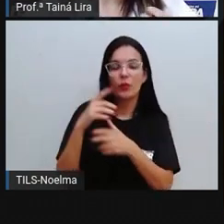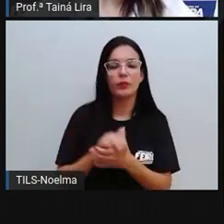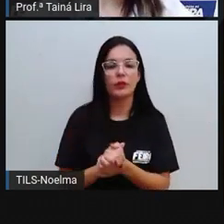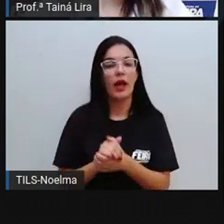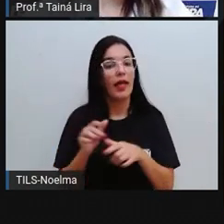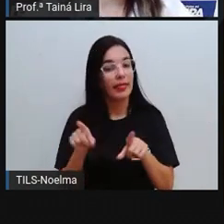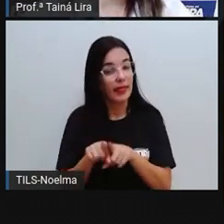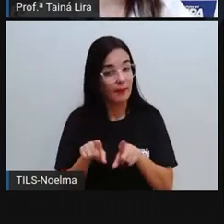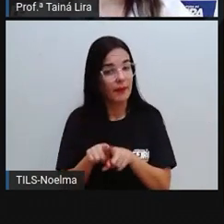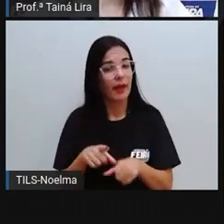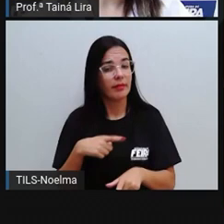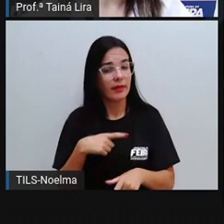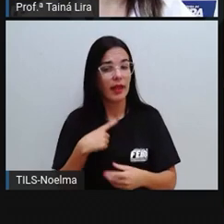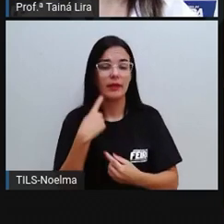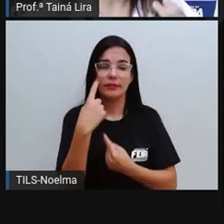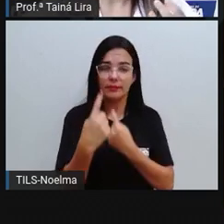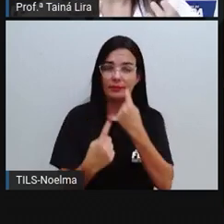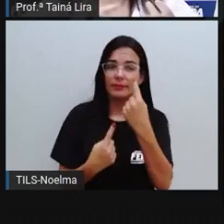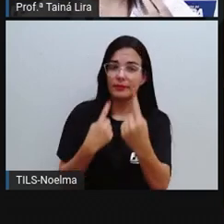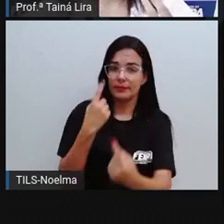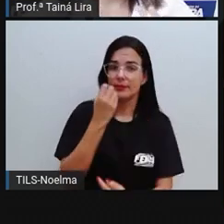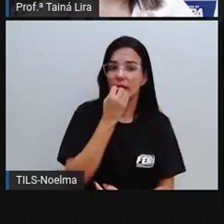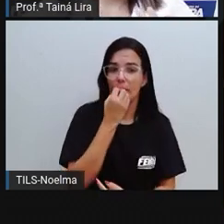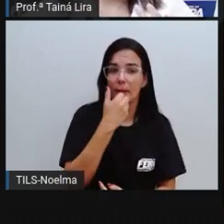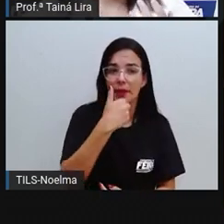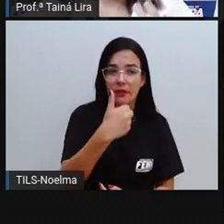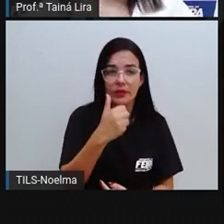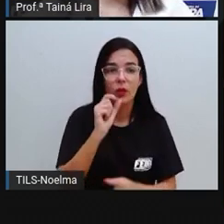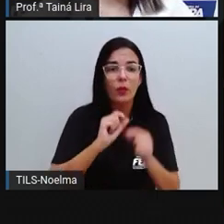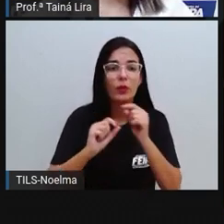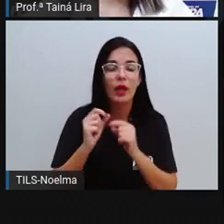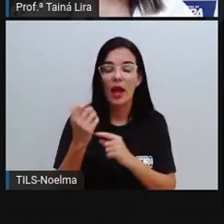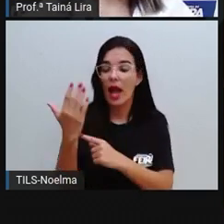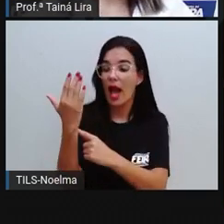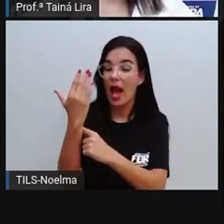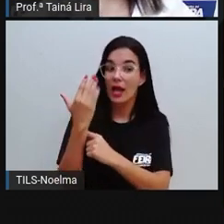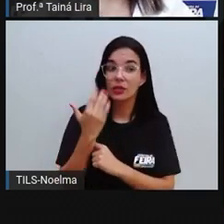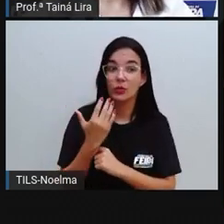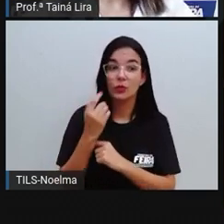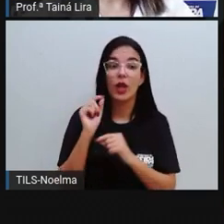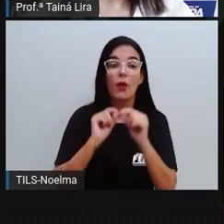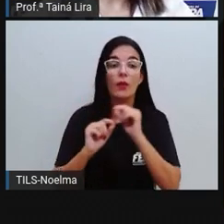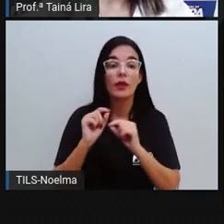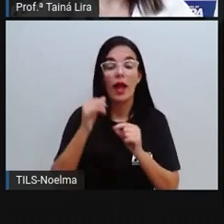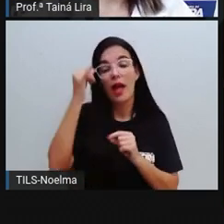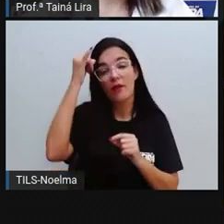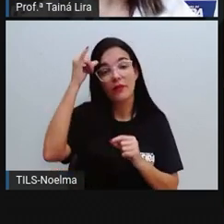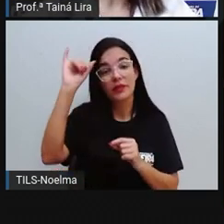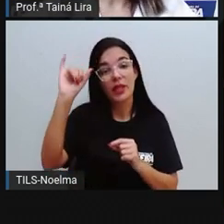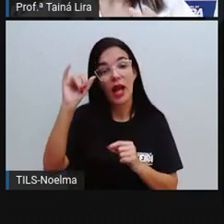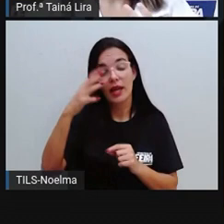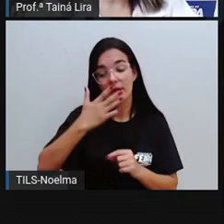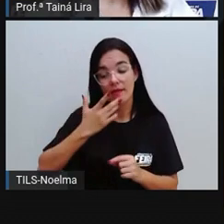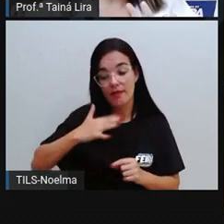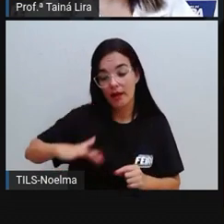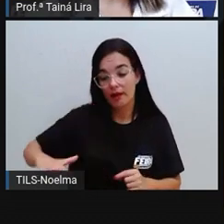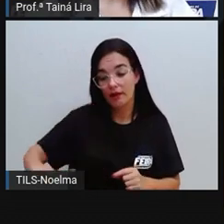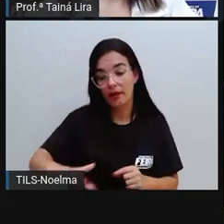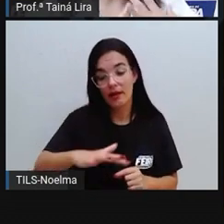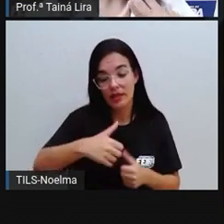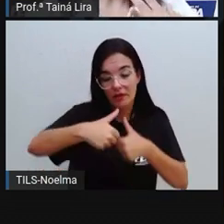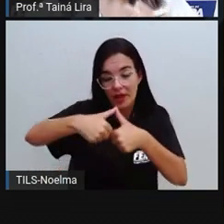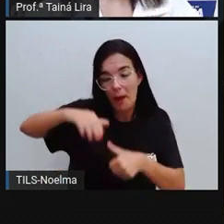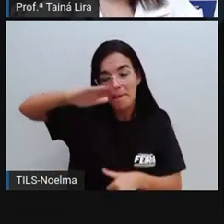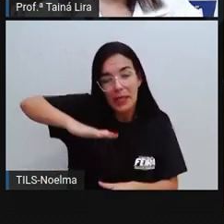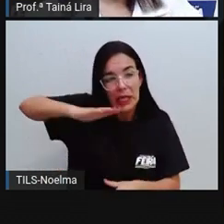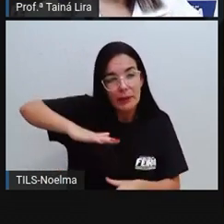ele traz benefícios, né? Ele ajuda a evitar ali o raquitismo nas crianças e a osteoporose principalmente